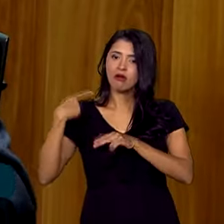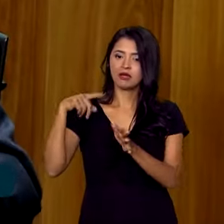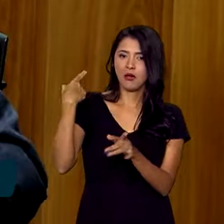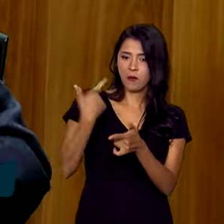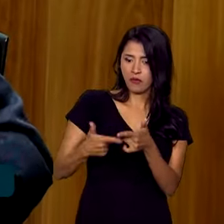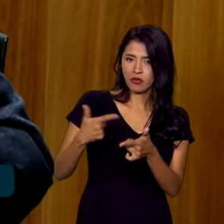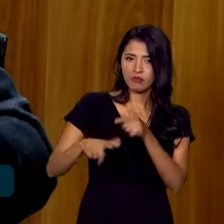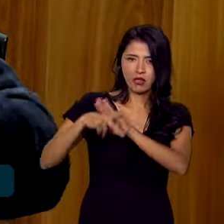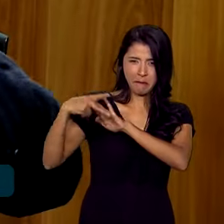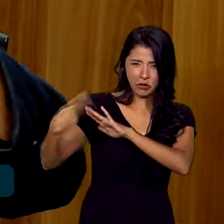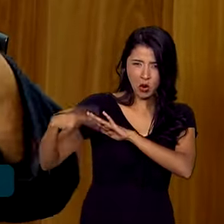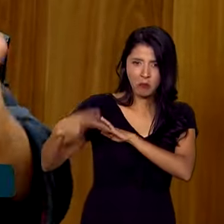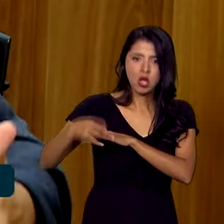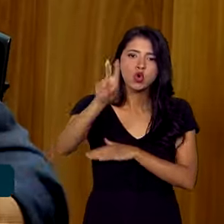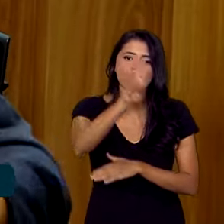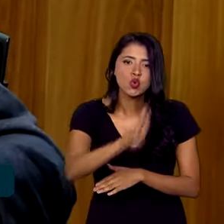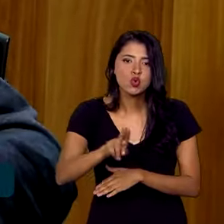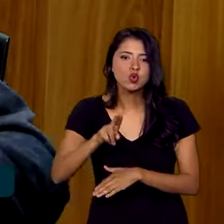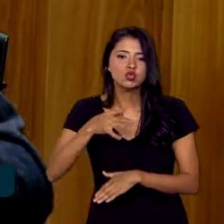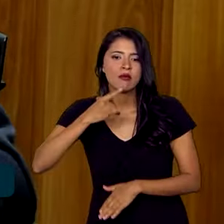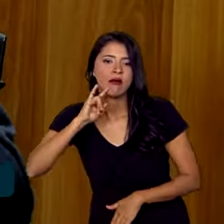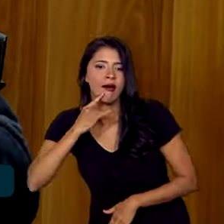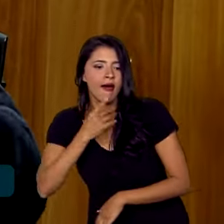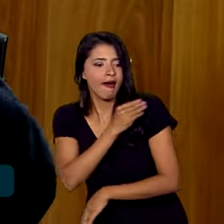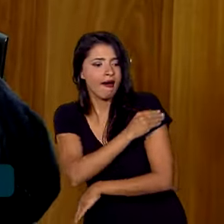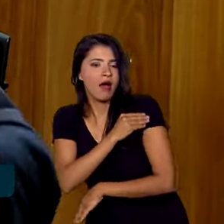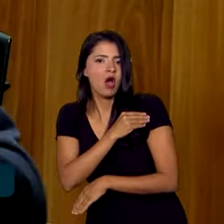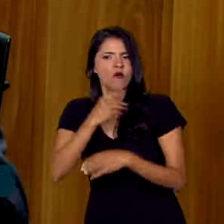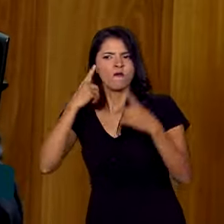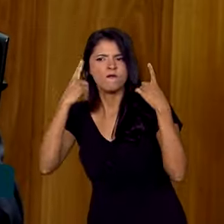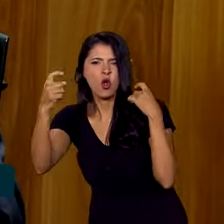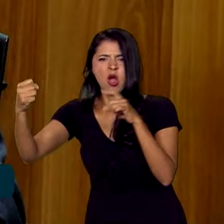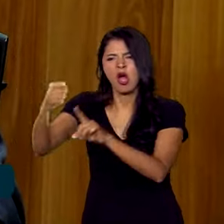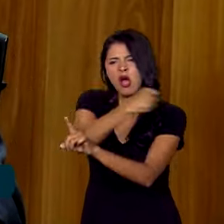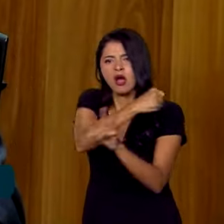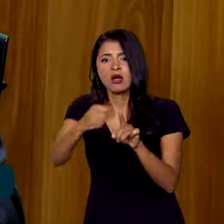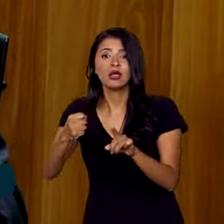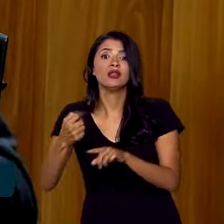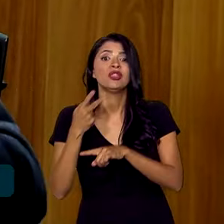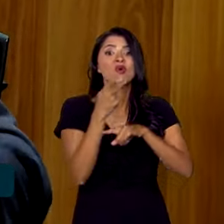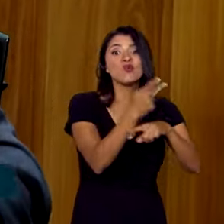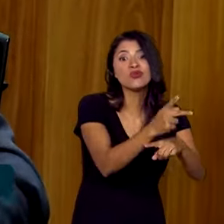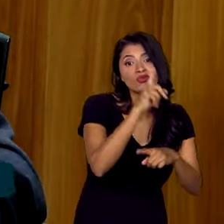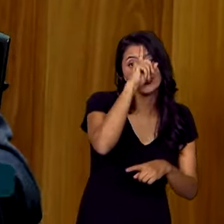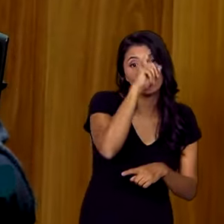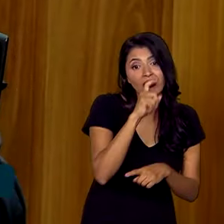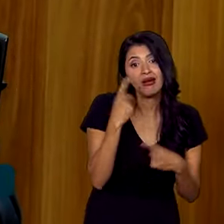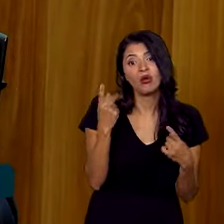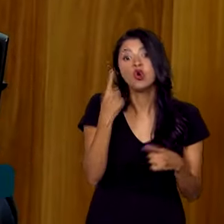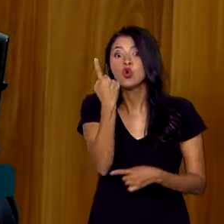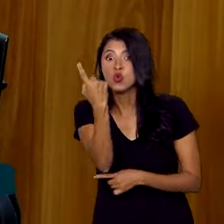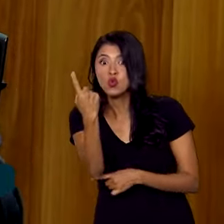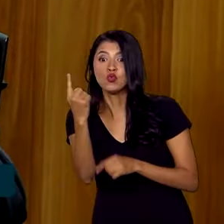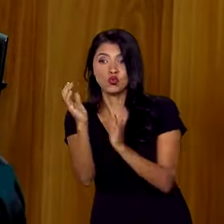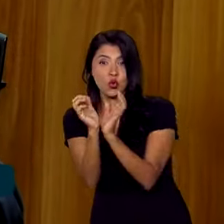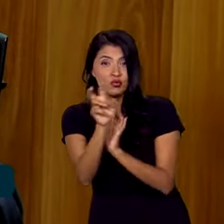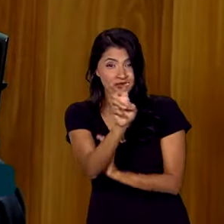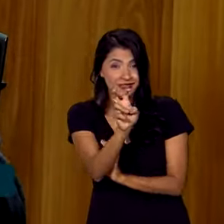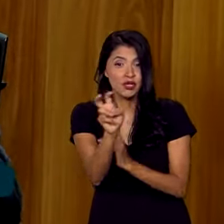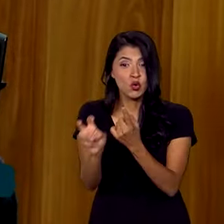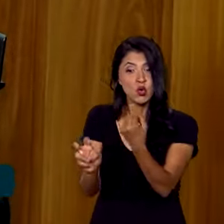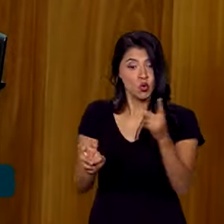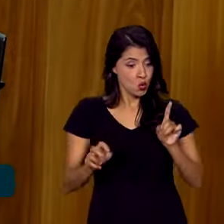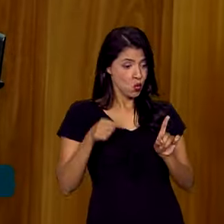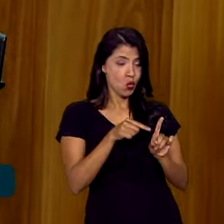com relacionados ao uso de álcool o envolvimento em situações de violência e não buscar o serviço de saúde um a cada cinco homens nas